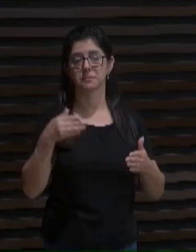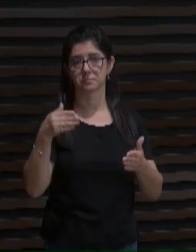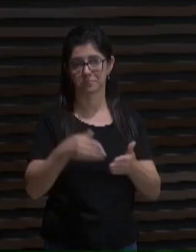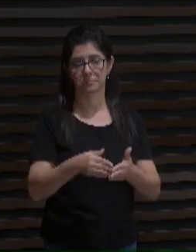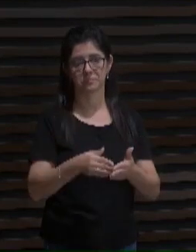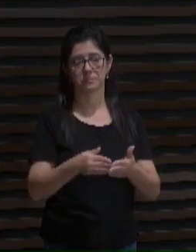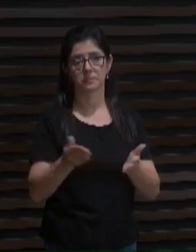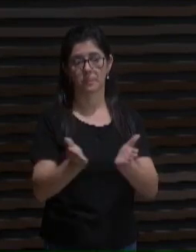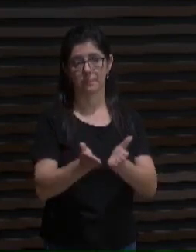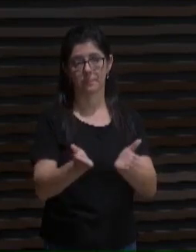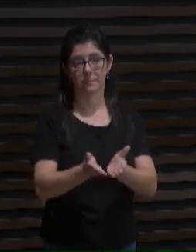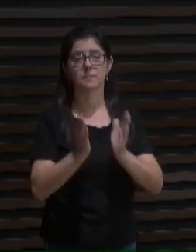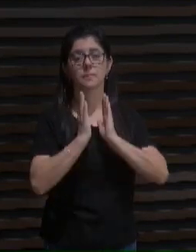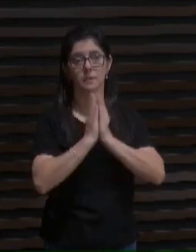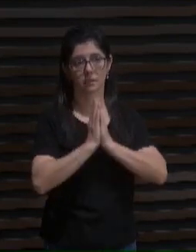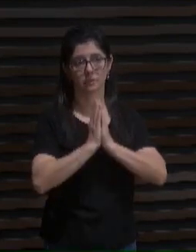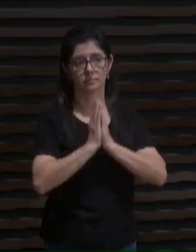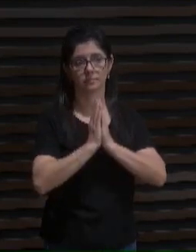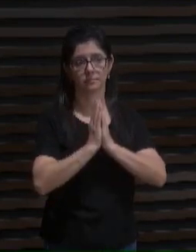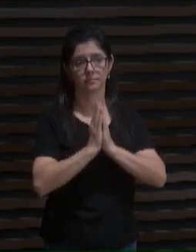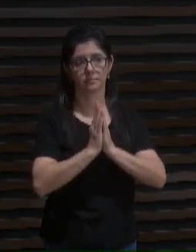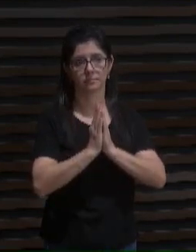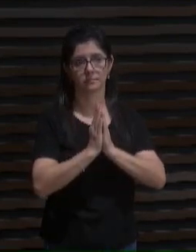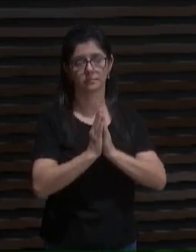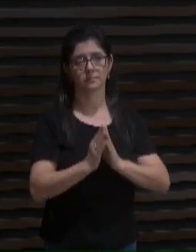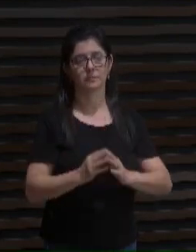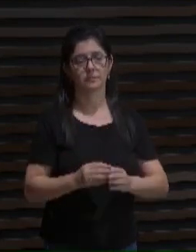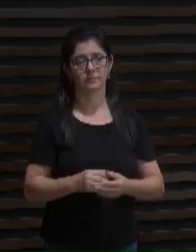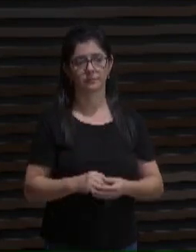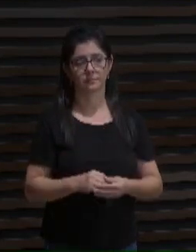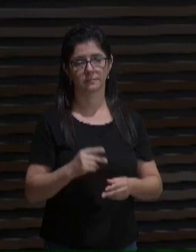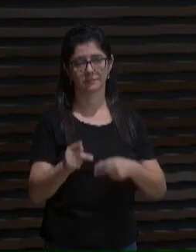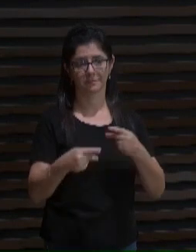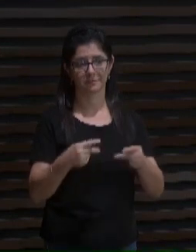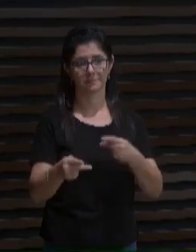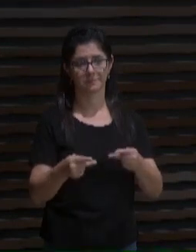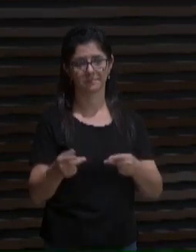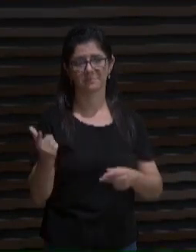falando para você aqui. Quem veio com a muletinha aí, na hora de sair, deixa a muletinha ali que nós vamos jogar fora depois, tá?